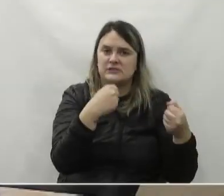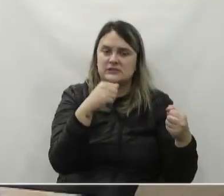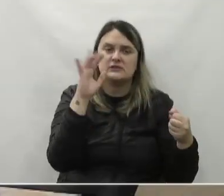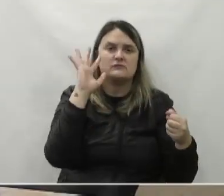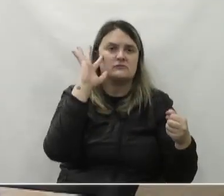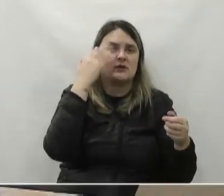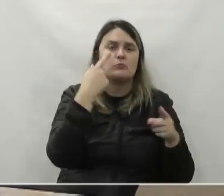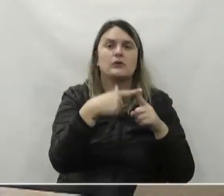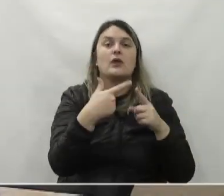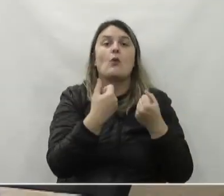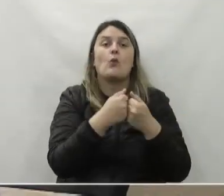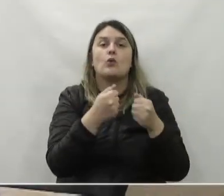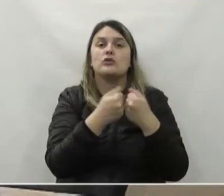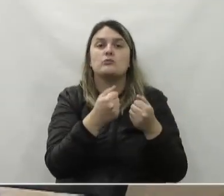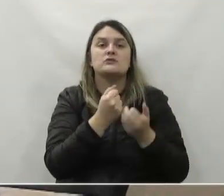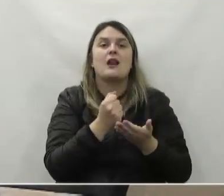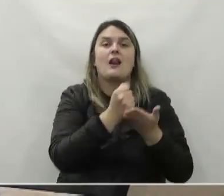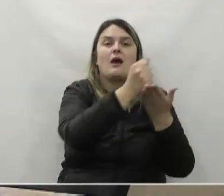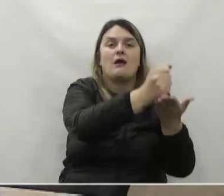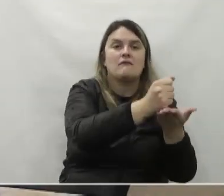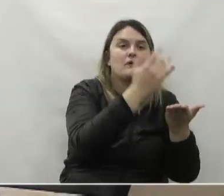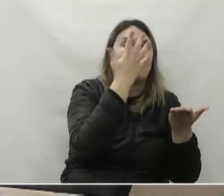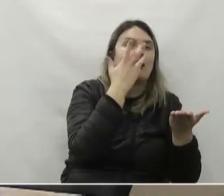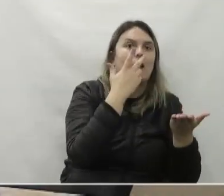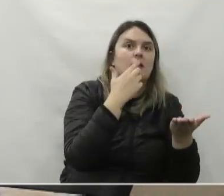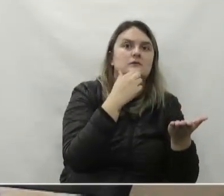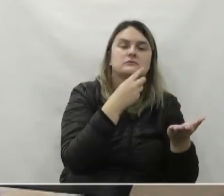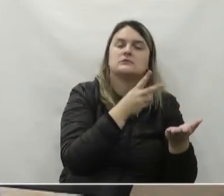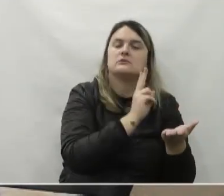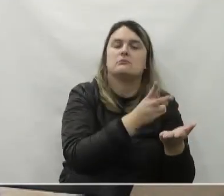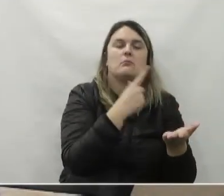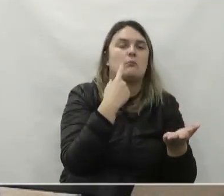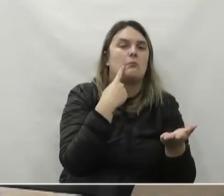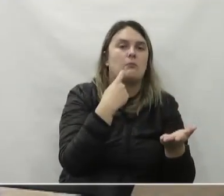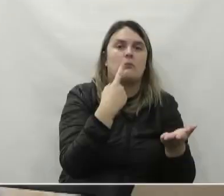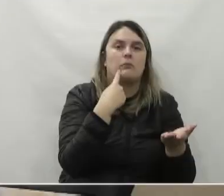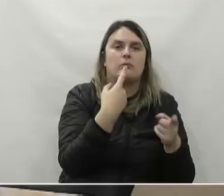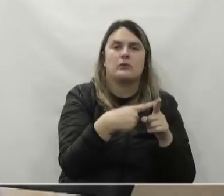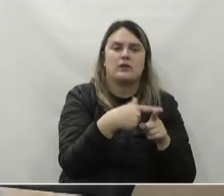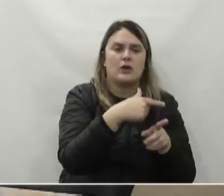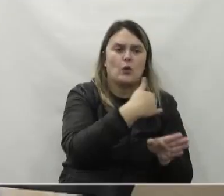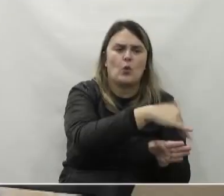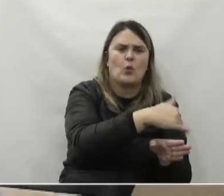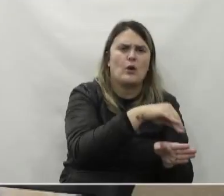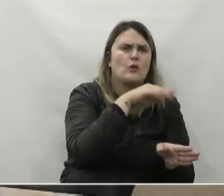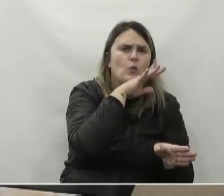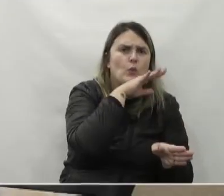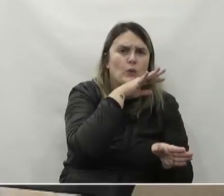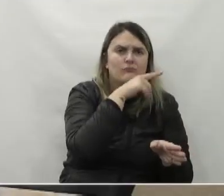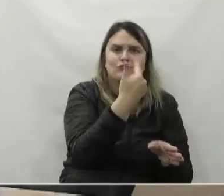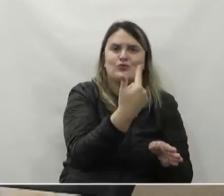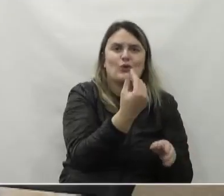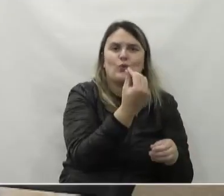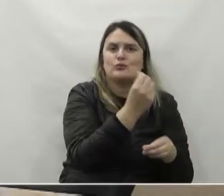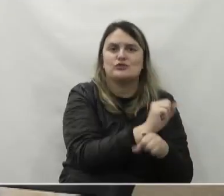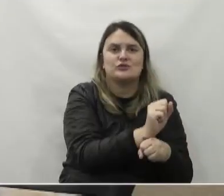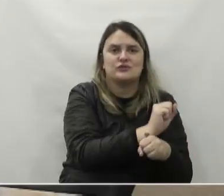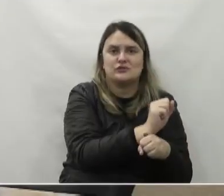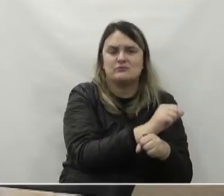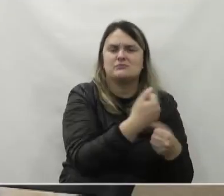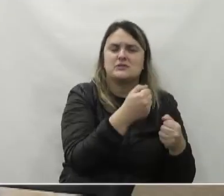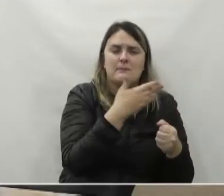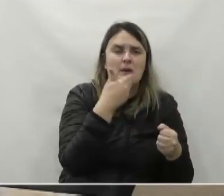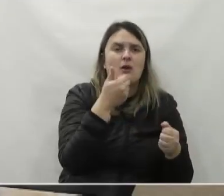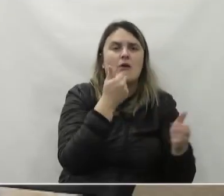no itinerário das escolas, dos estabelecimentos de ensino, e possam ali dar